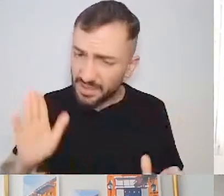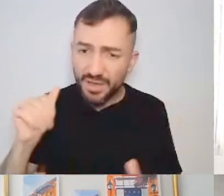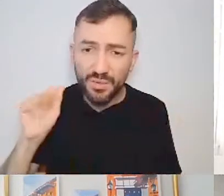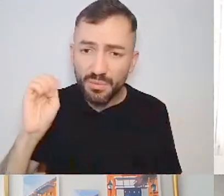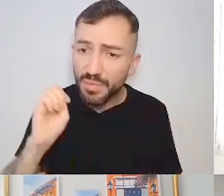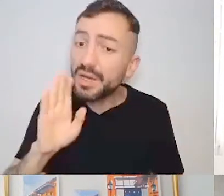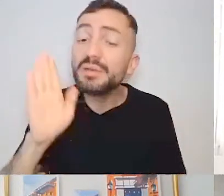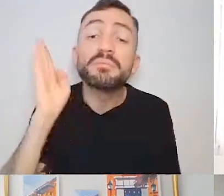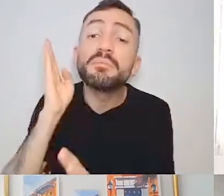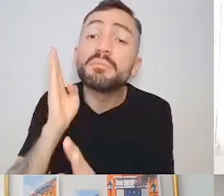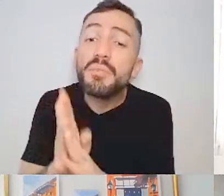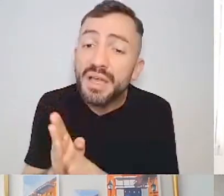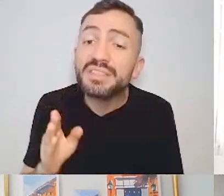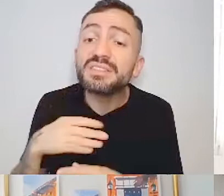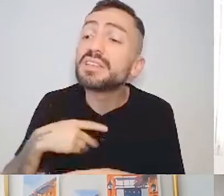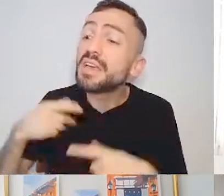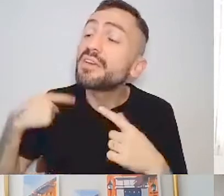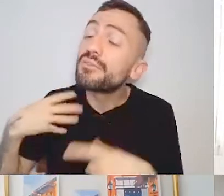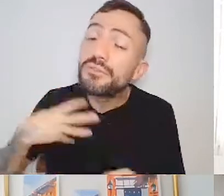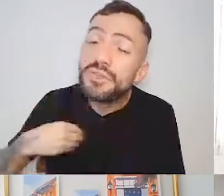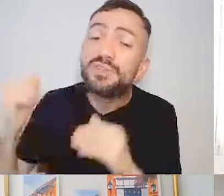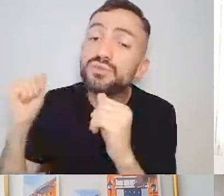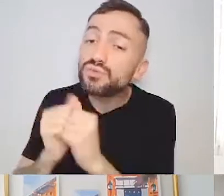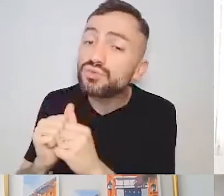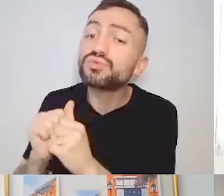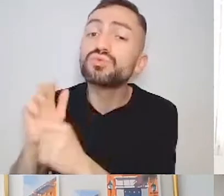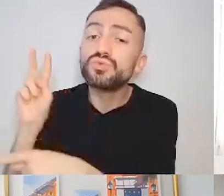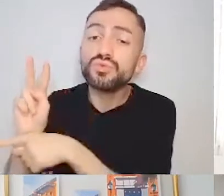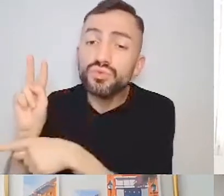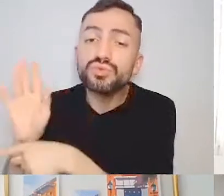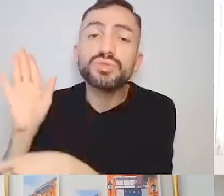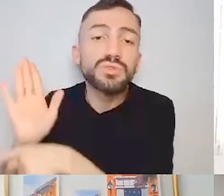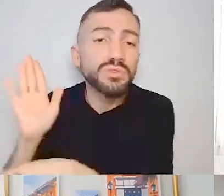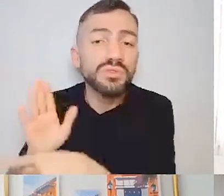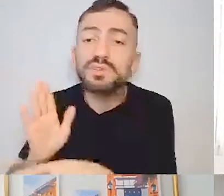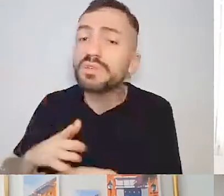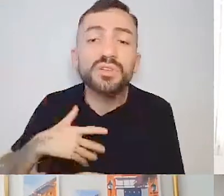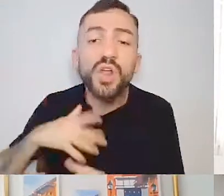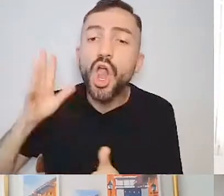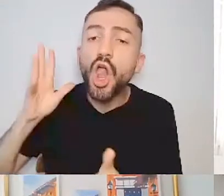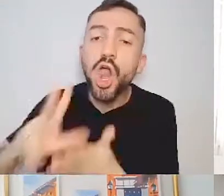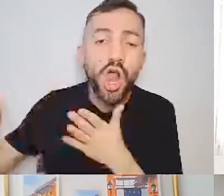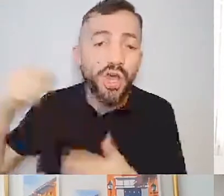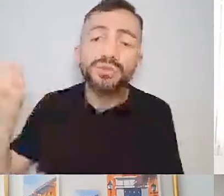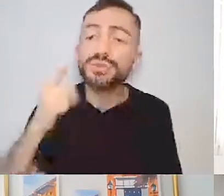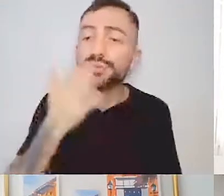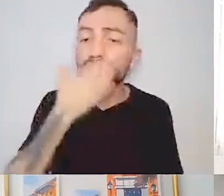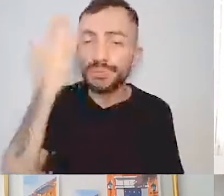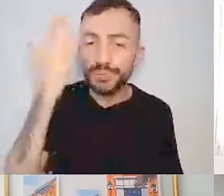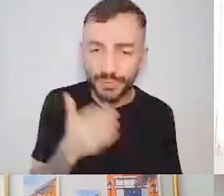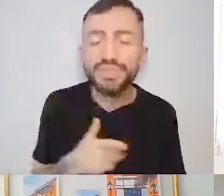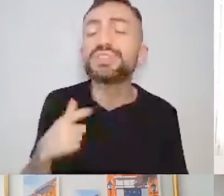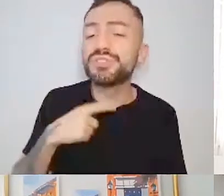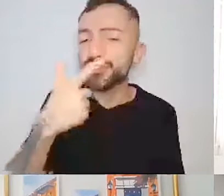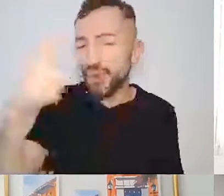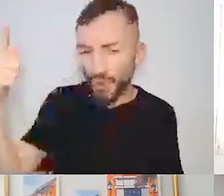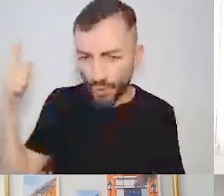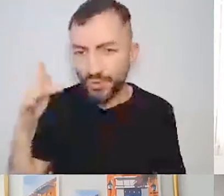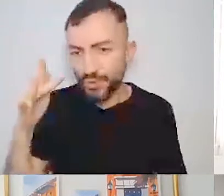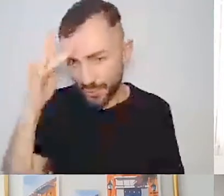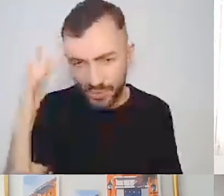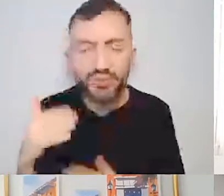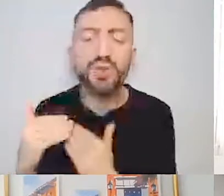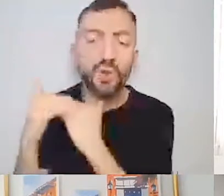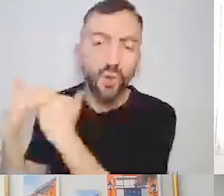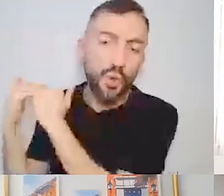acesso aos deveres e direitos em relação à sua filha e filho. Outros relatos costumavam aparecer nas escutas que fazia. Penso